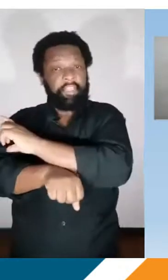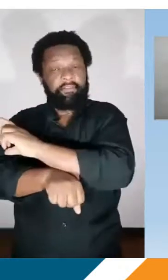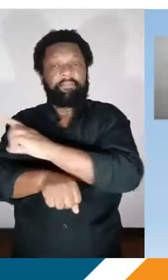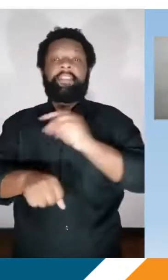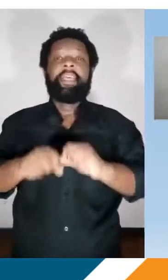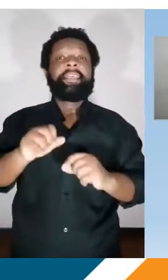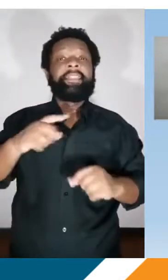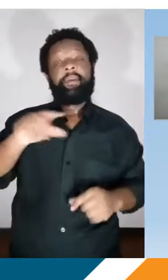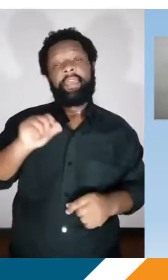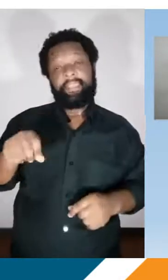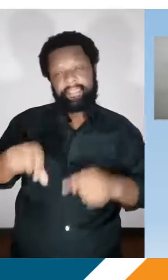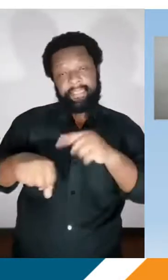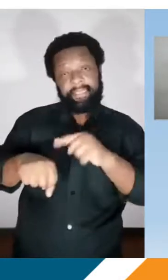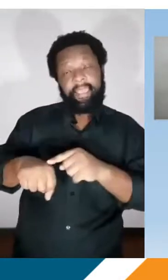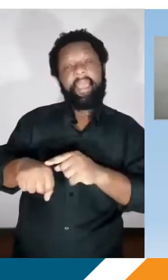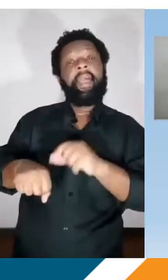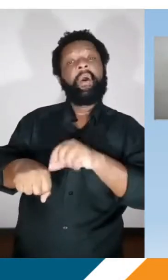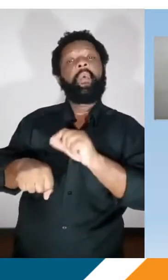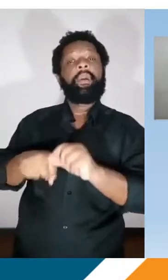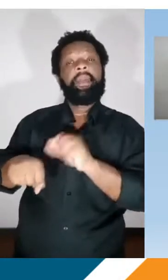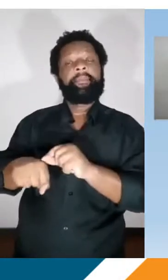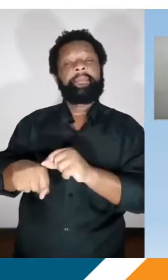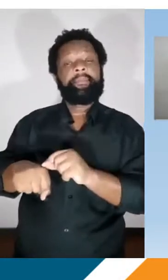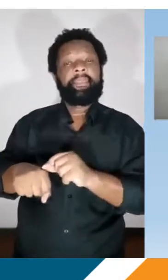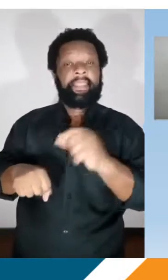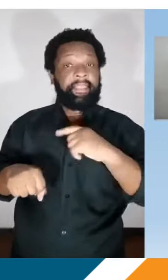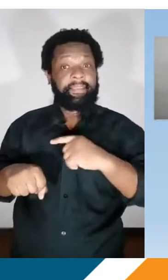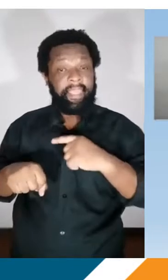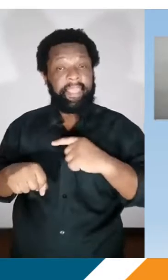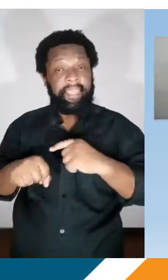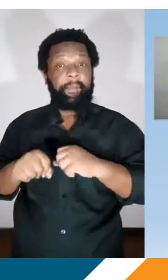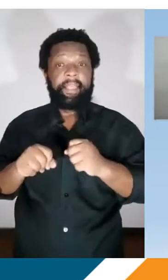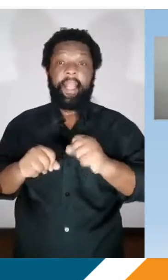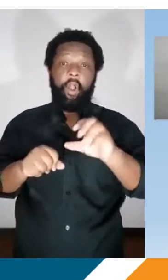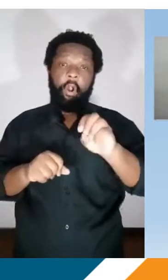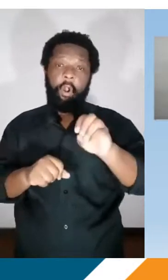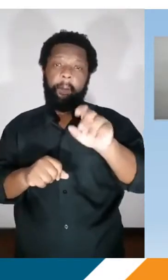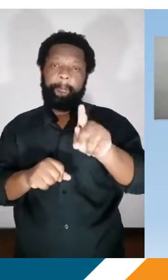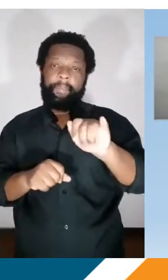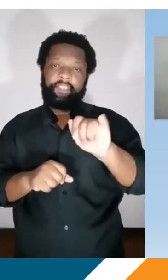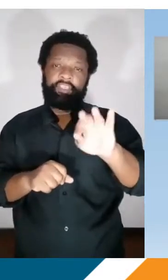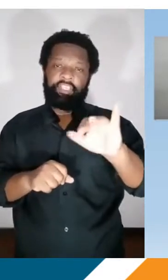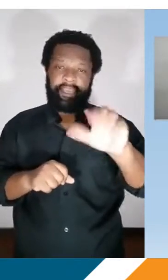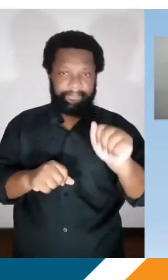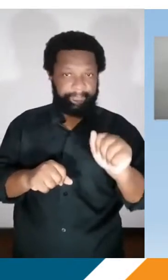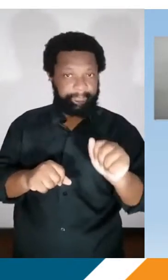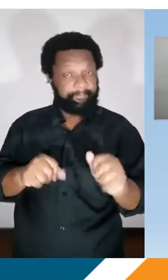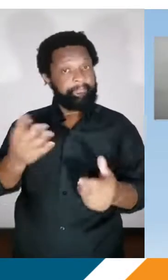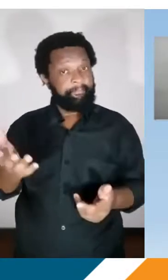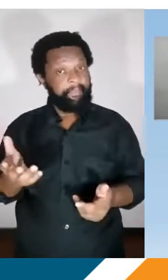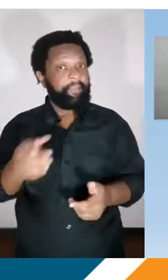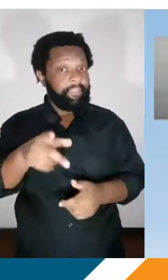diz que esse composto orgânico ele apresenta atividade óptica, tá? Então